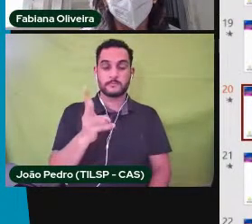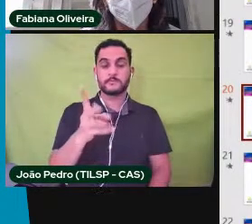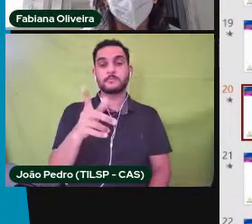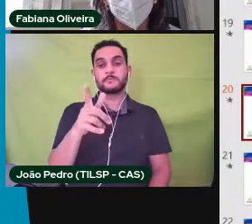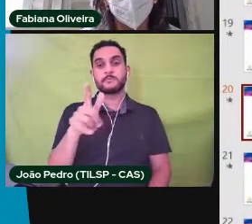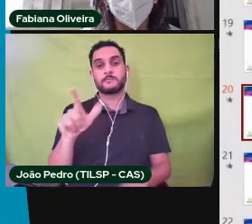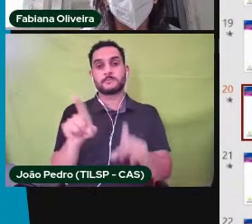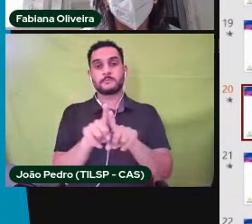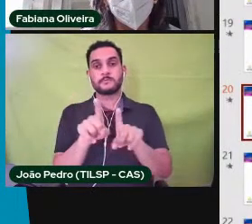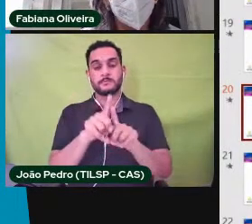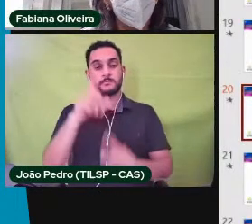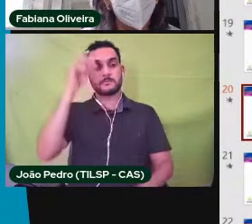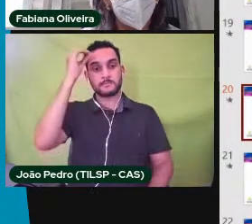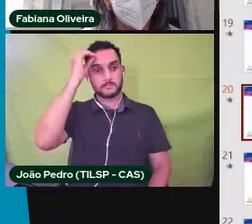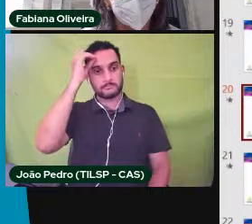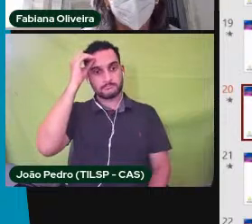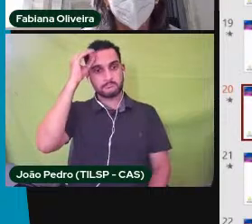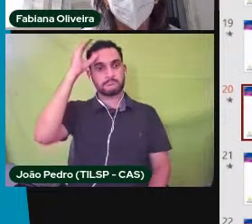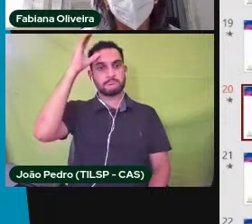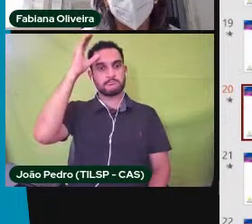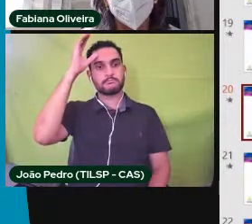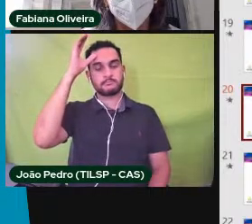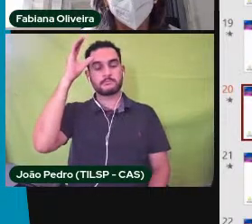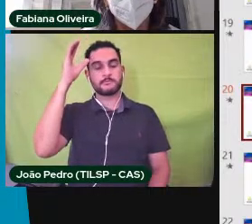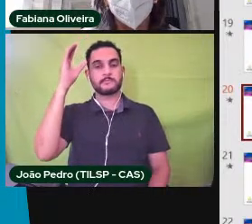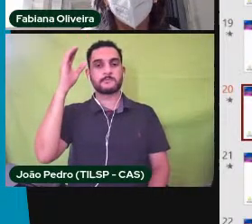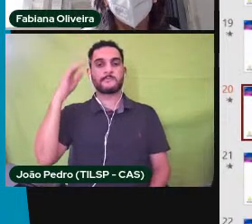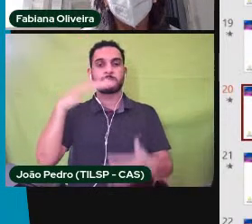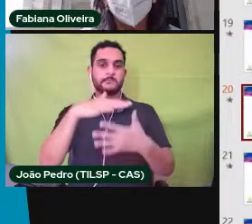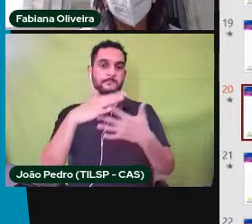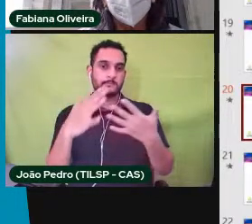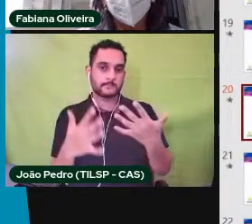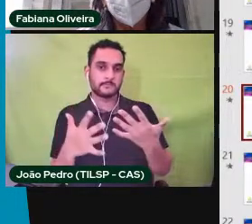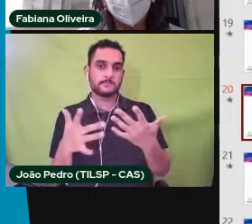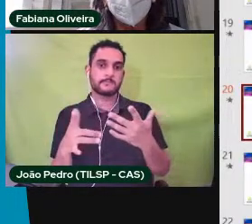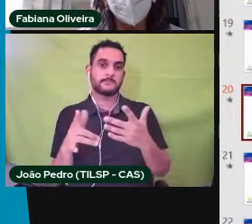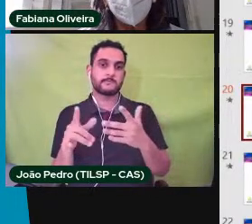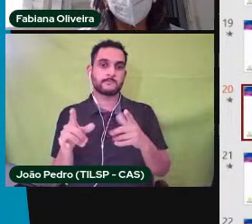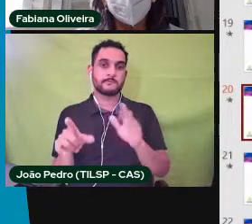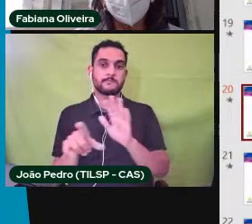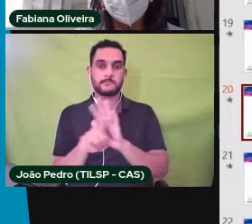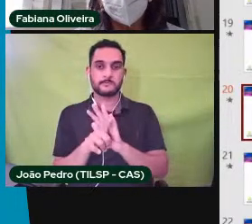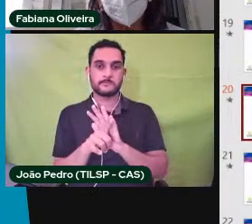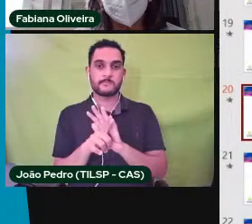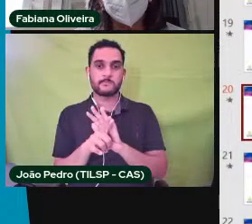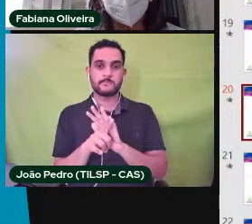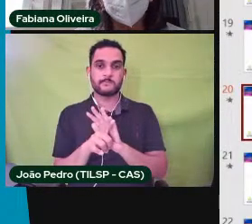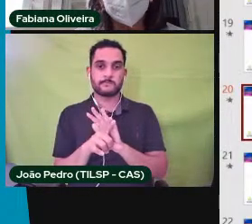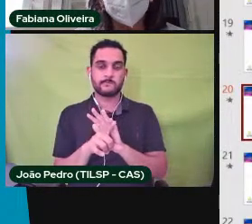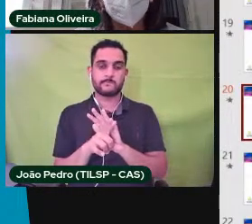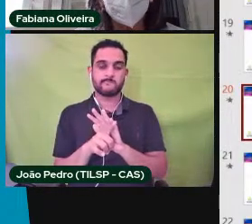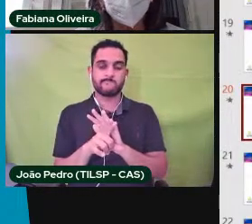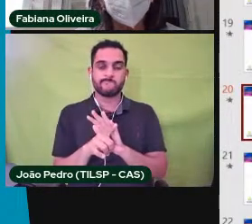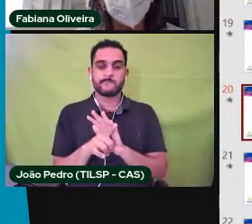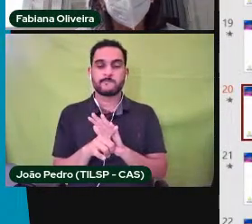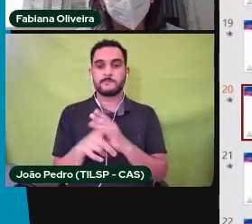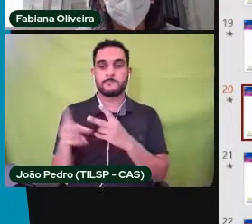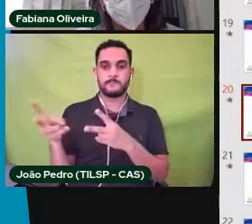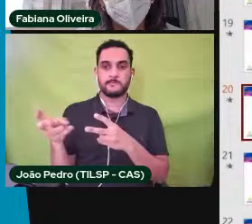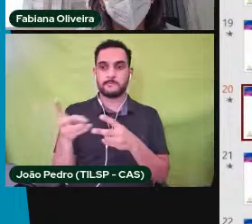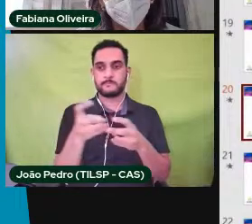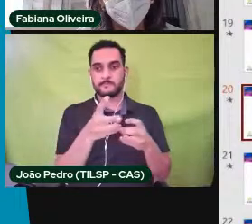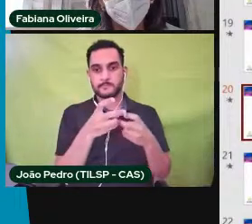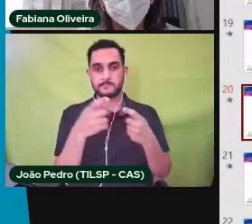de conhecimento do surdo é bem ampliado na Lei Brasileira de Inclusão, tendo em vista as suas necessidades